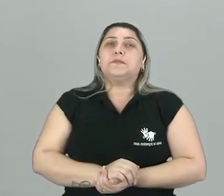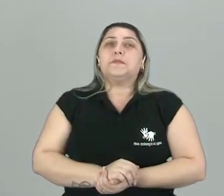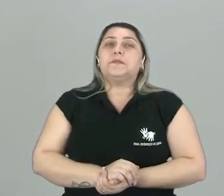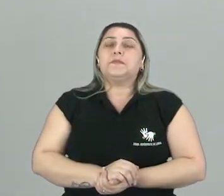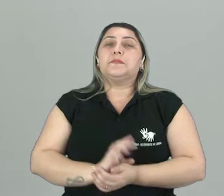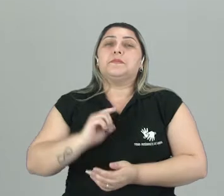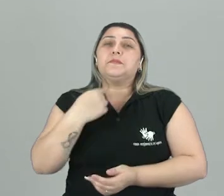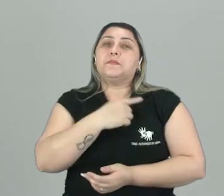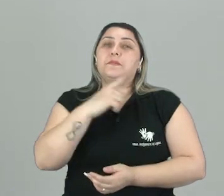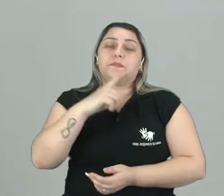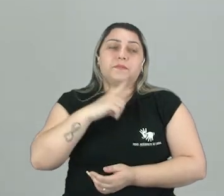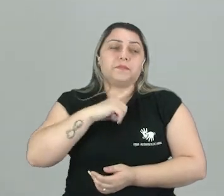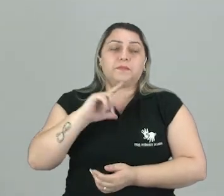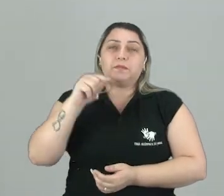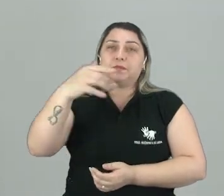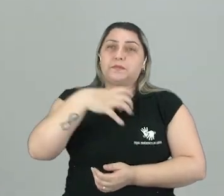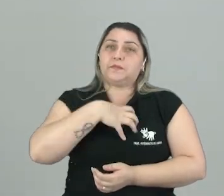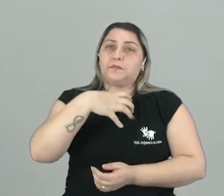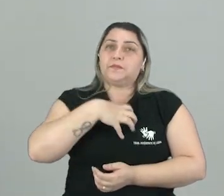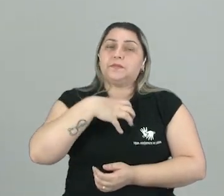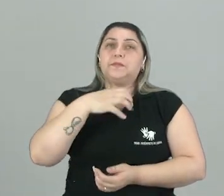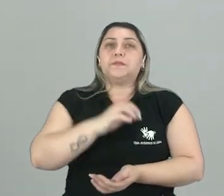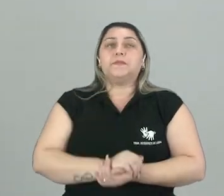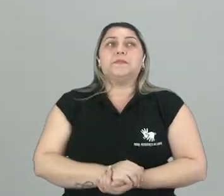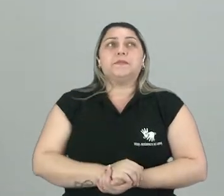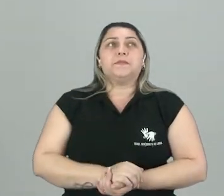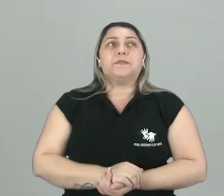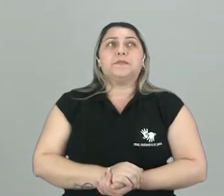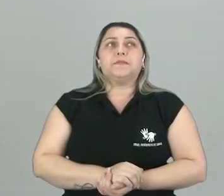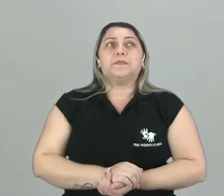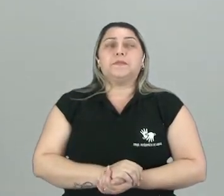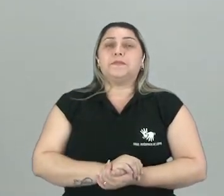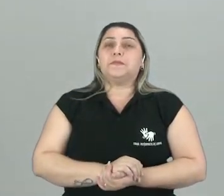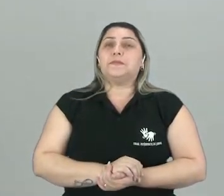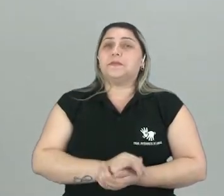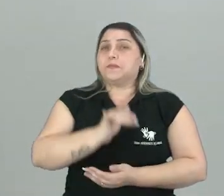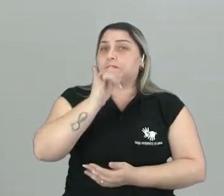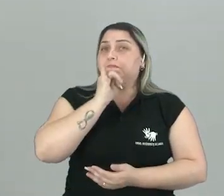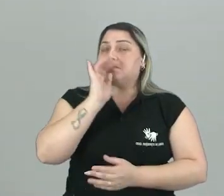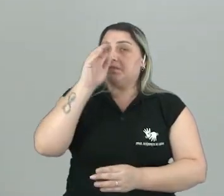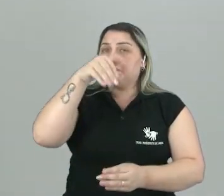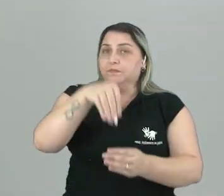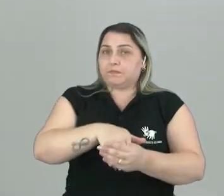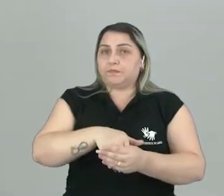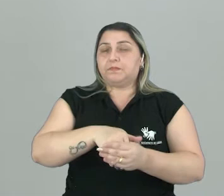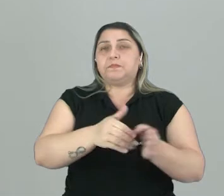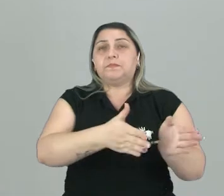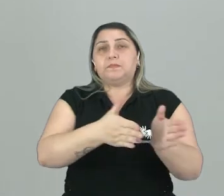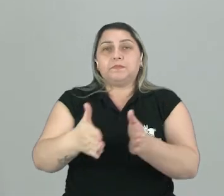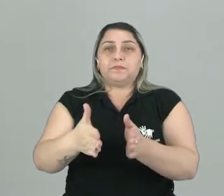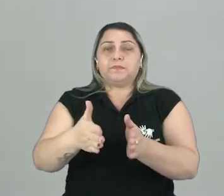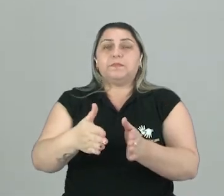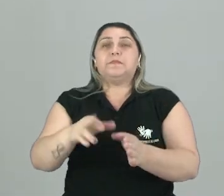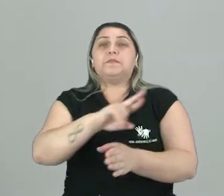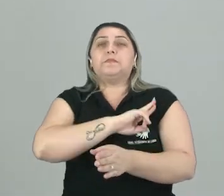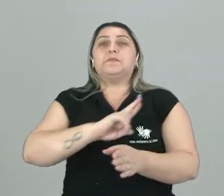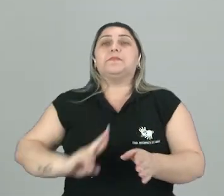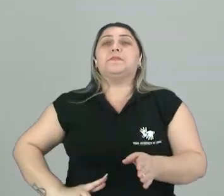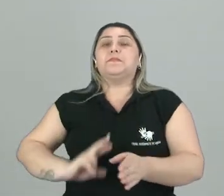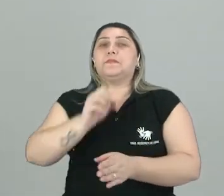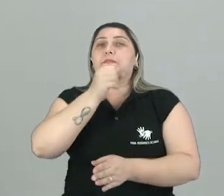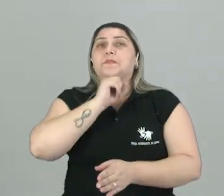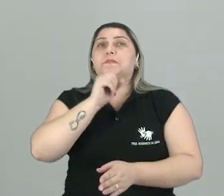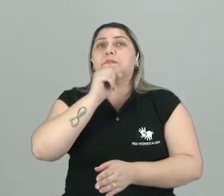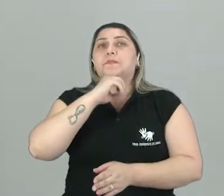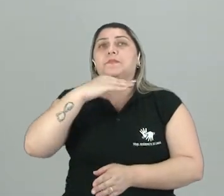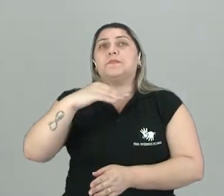aí a gente tem como outra forma também de exemplificar o voto dentro desse período da República Velha, que era o